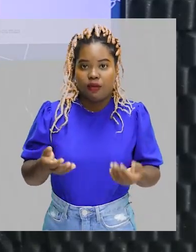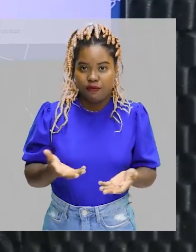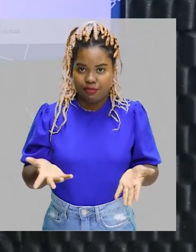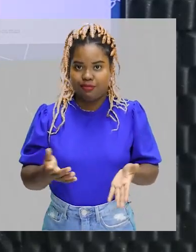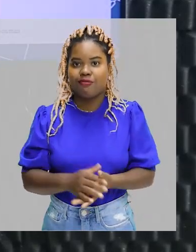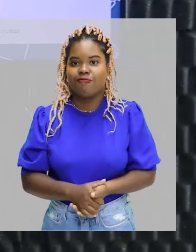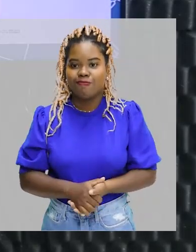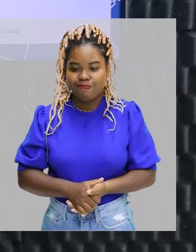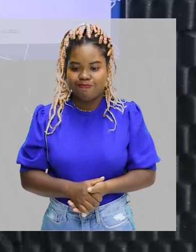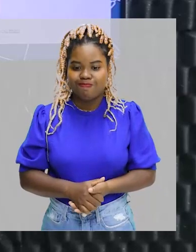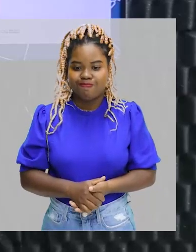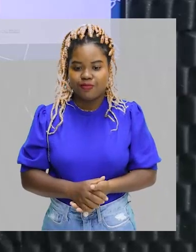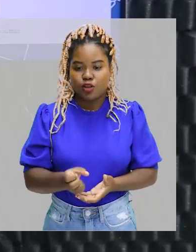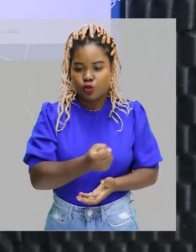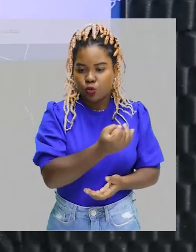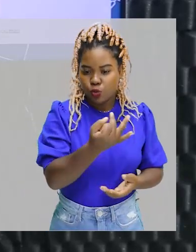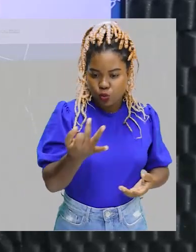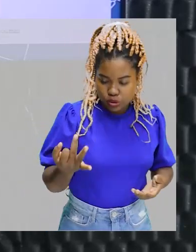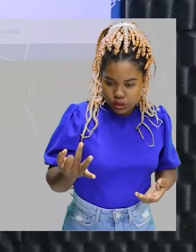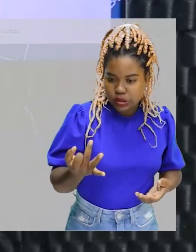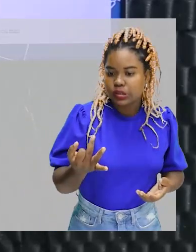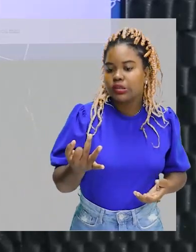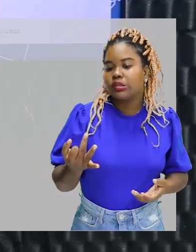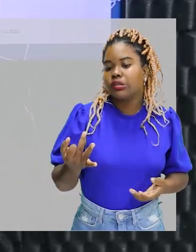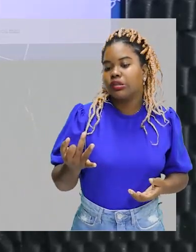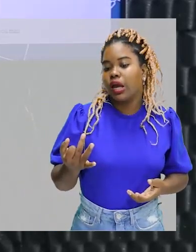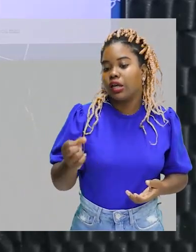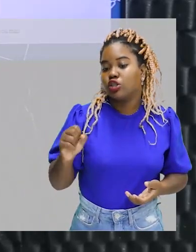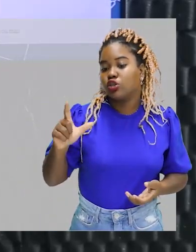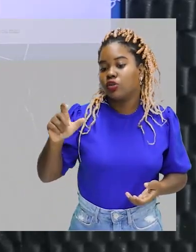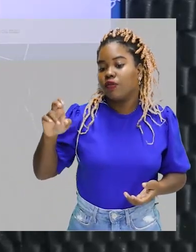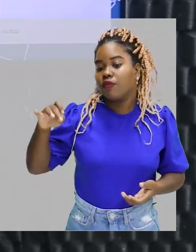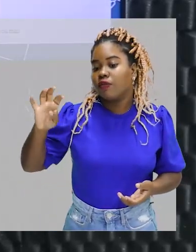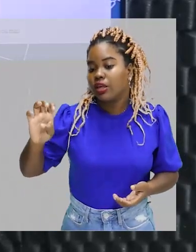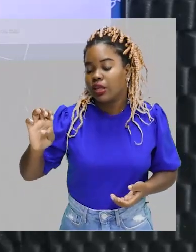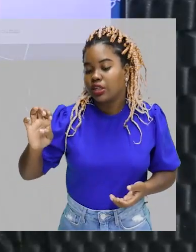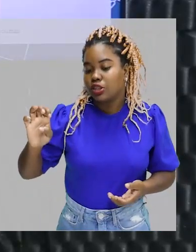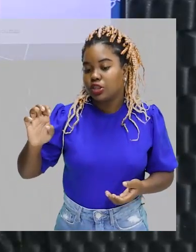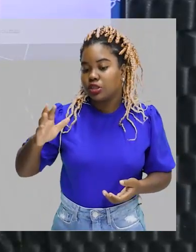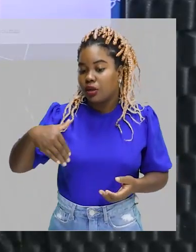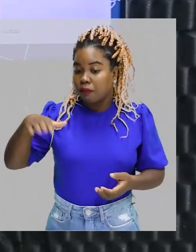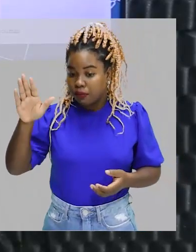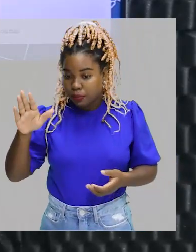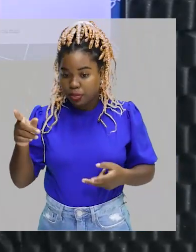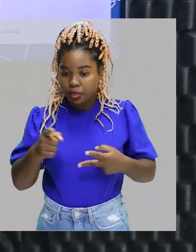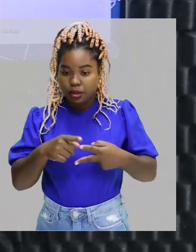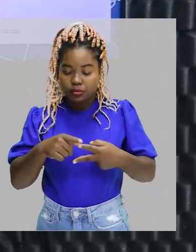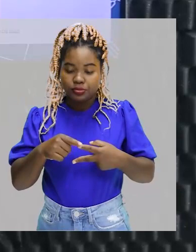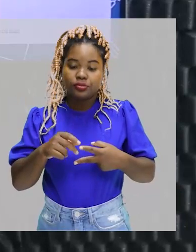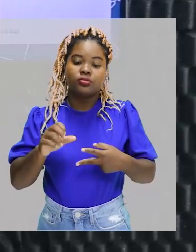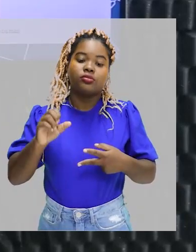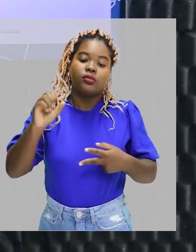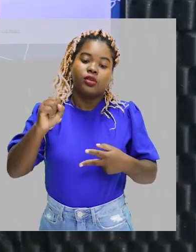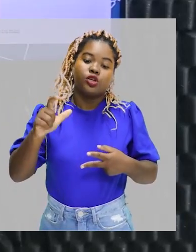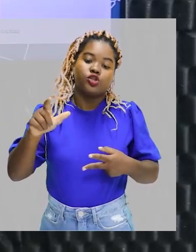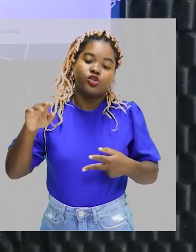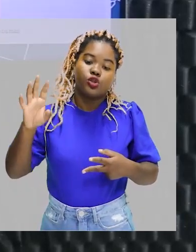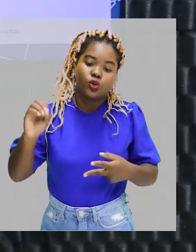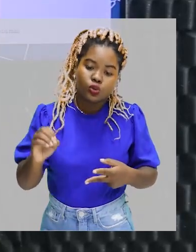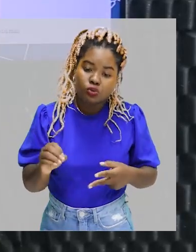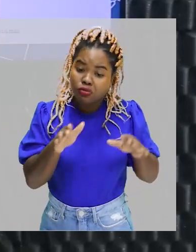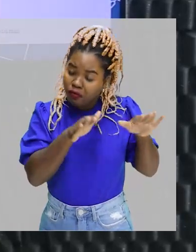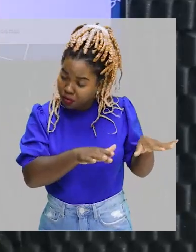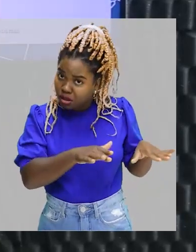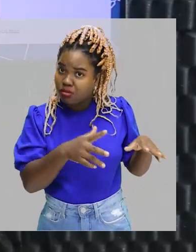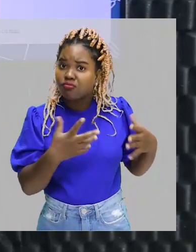solvente aumenta, a do soluto permanece inalterada, porque você colocou solvente.